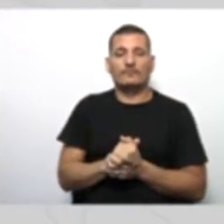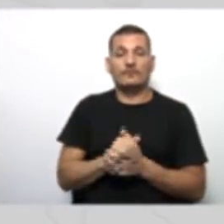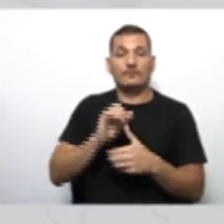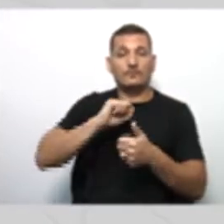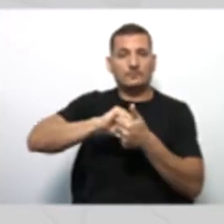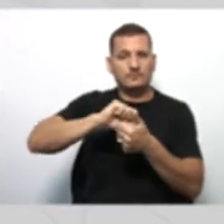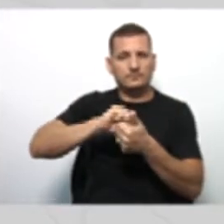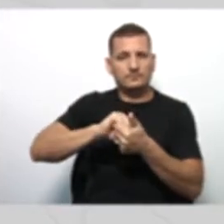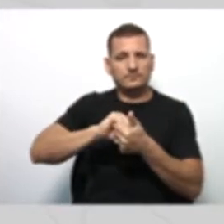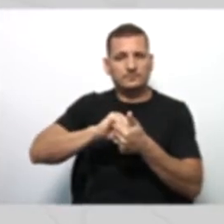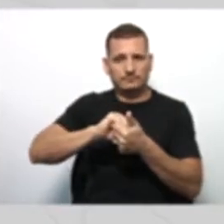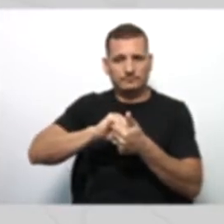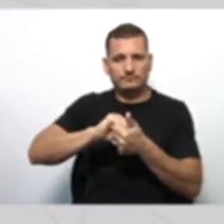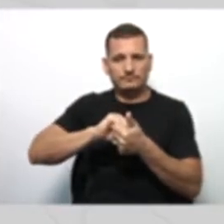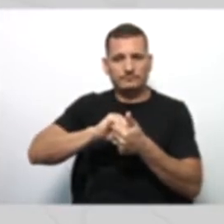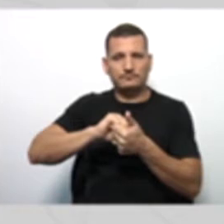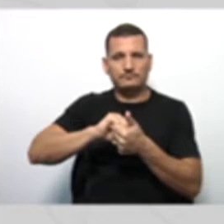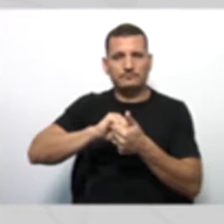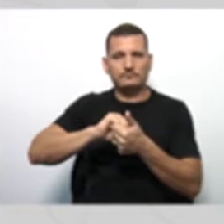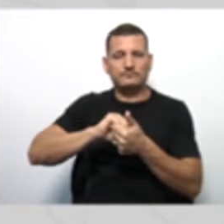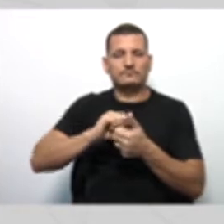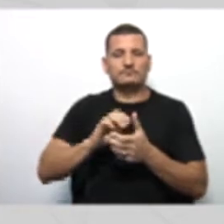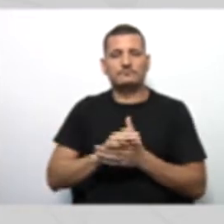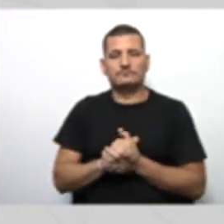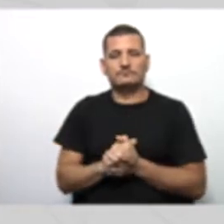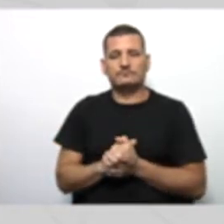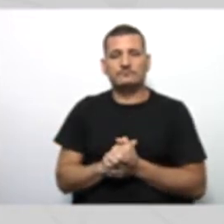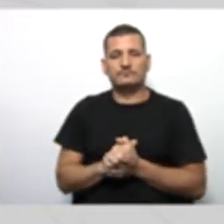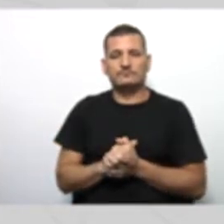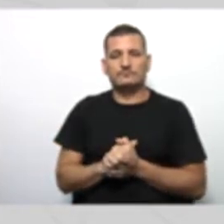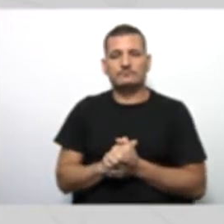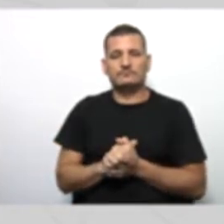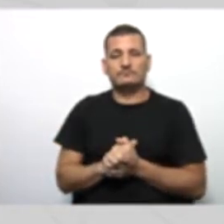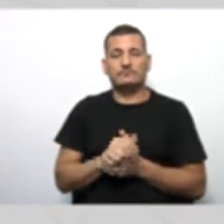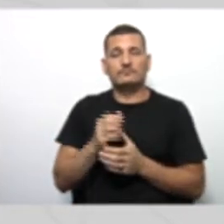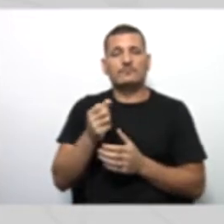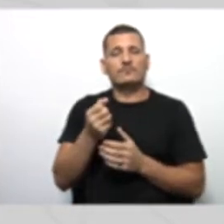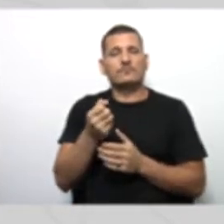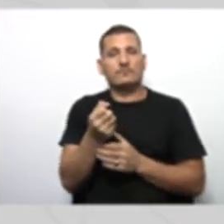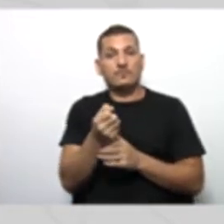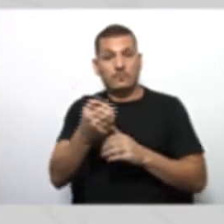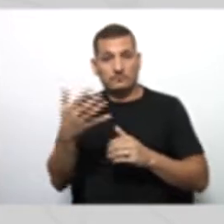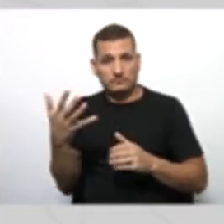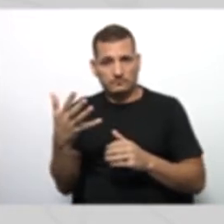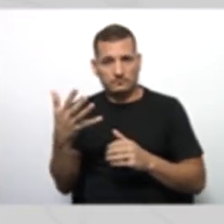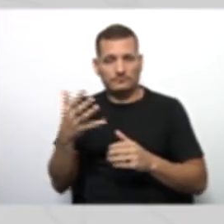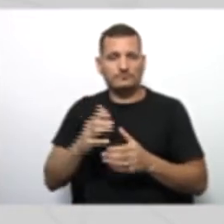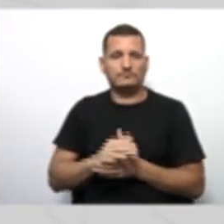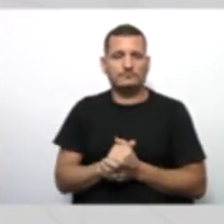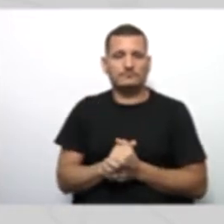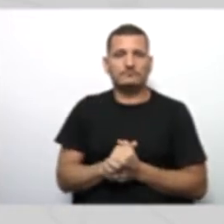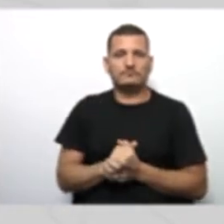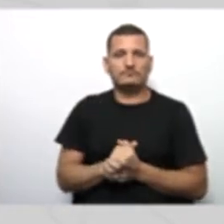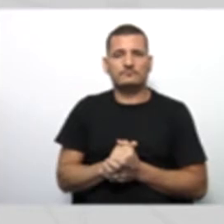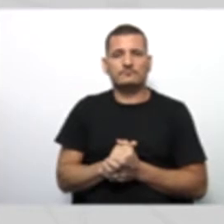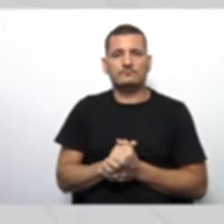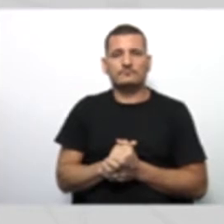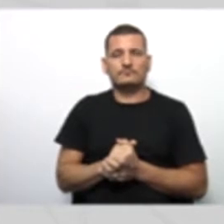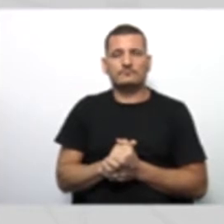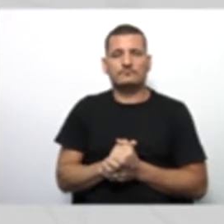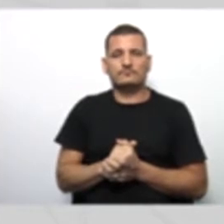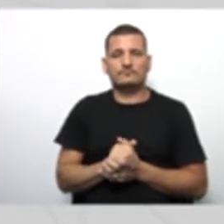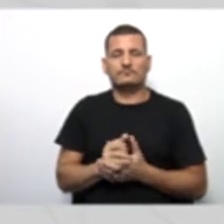a causa e efeito que esse risco pode gerar dentro do seu projeto, e o quantitativo é quantas vezes ele pode surgir,